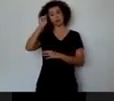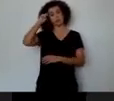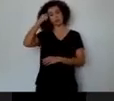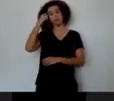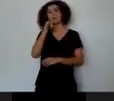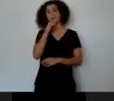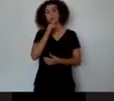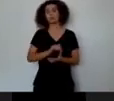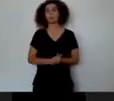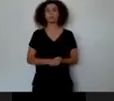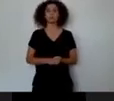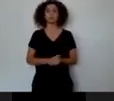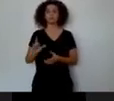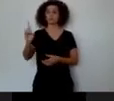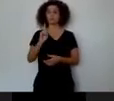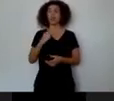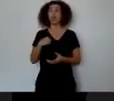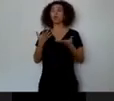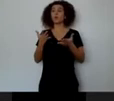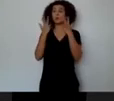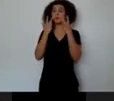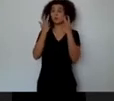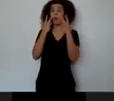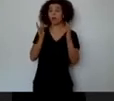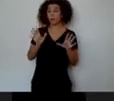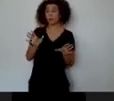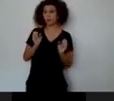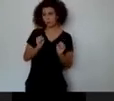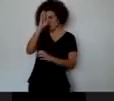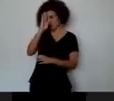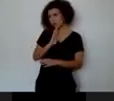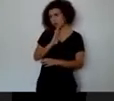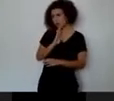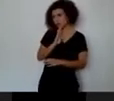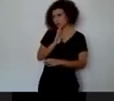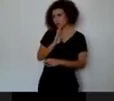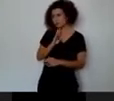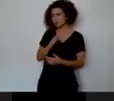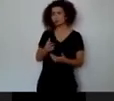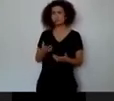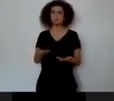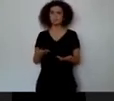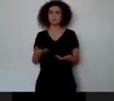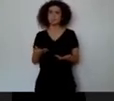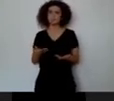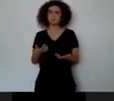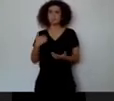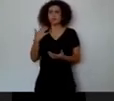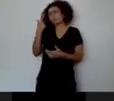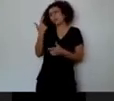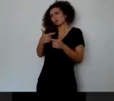gente querendo uma apresentação artística gratuita. Eu não vejo problema nisso, mas eu vejo